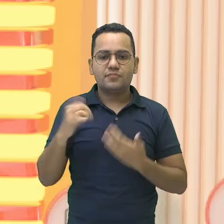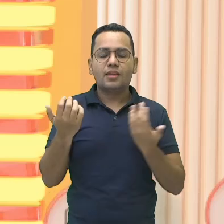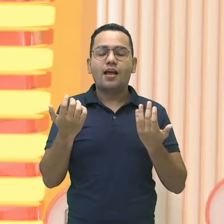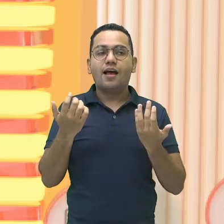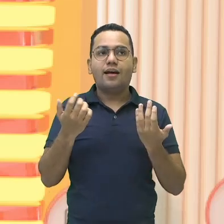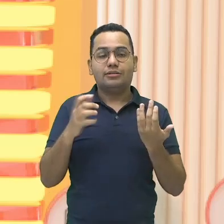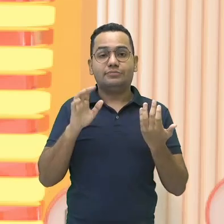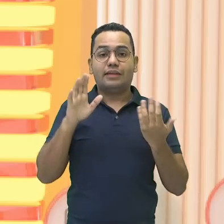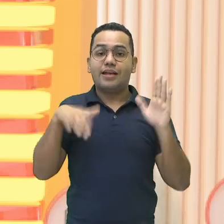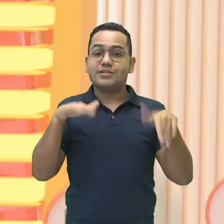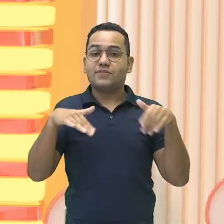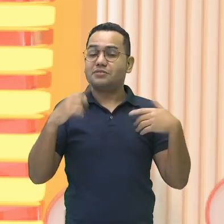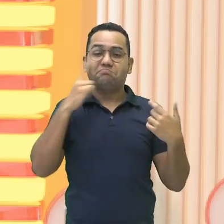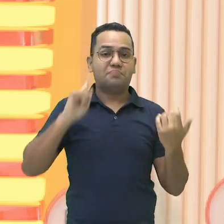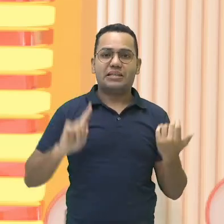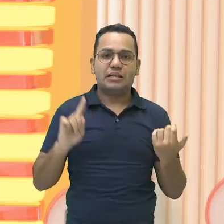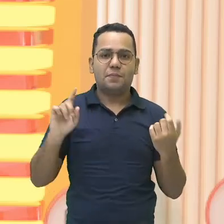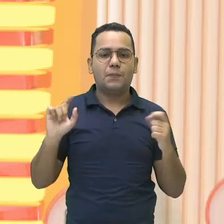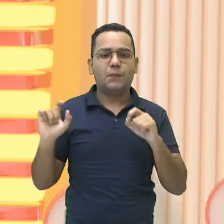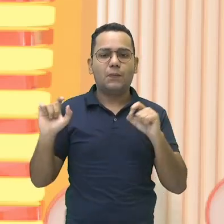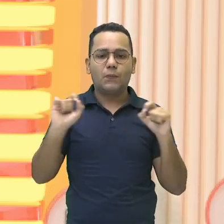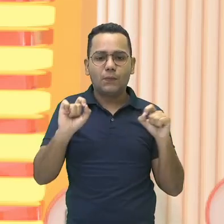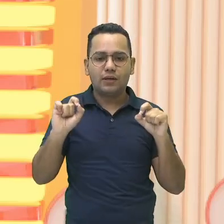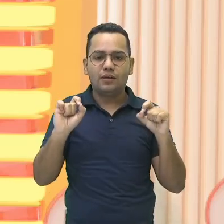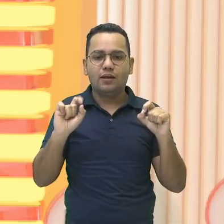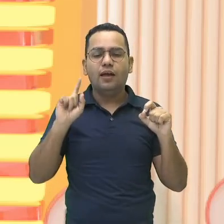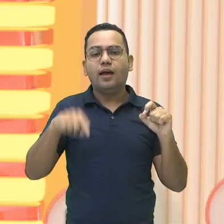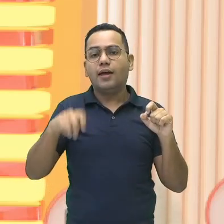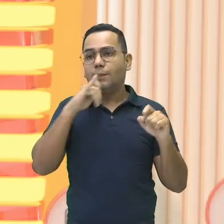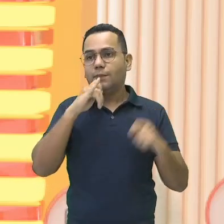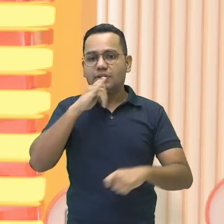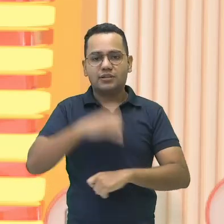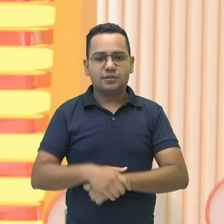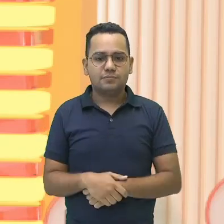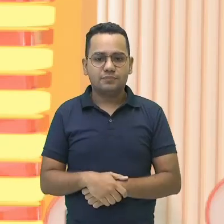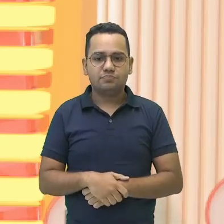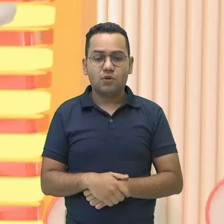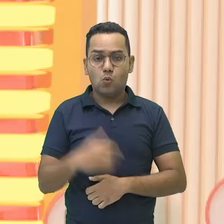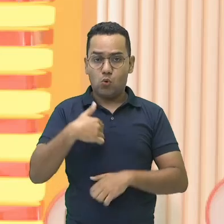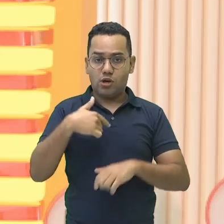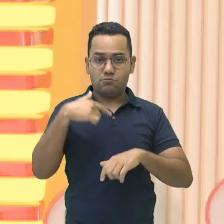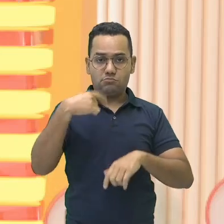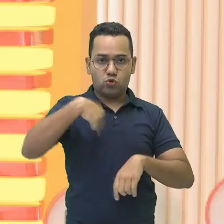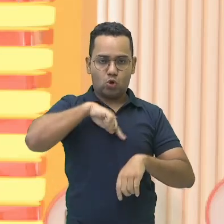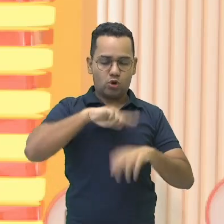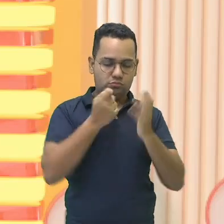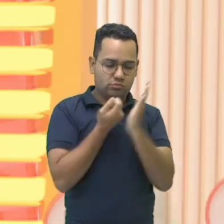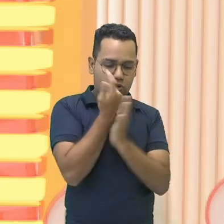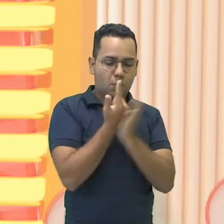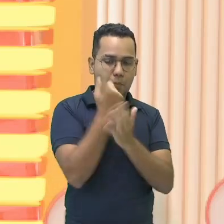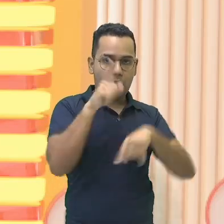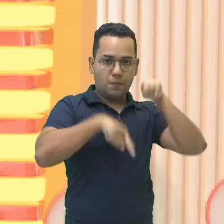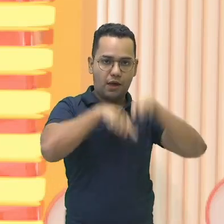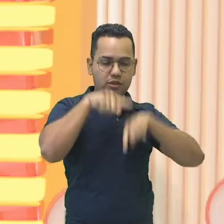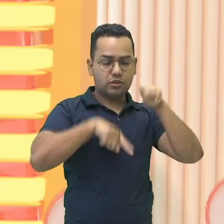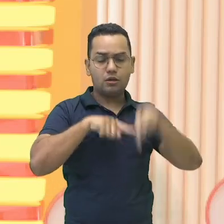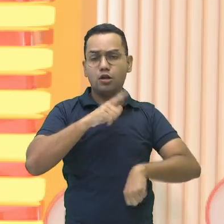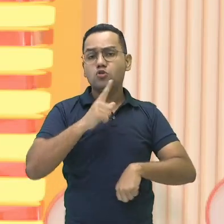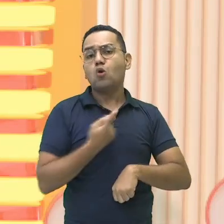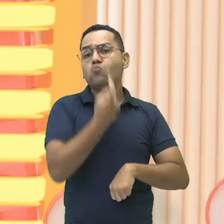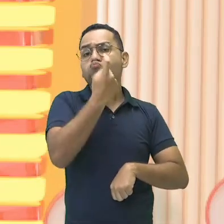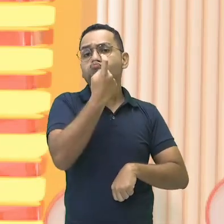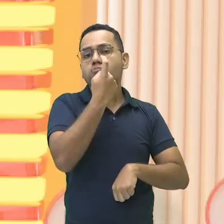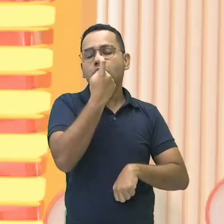as coisas que a gente usa hoje em dia, é só uma parte de todo um processo produtivo, de toda uma cadeia produtiva